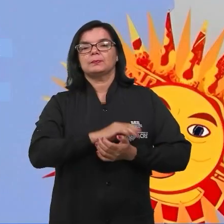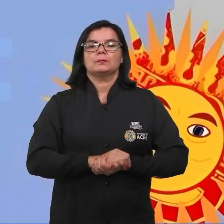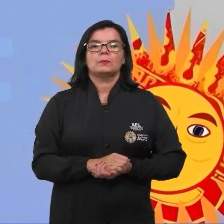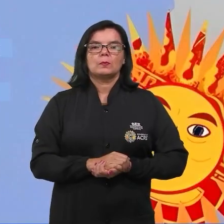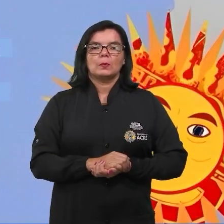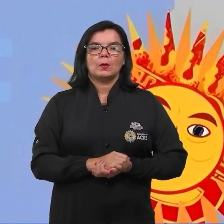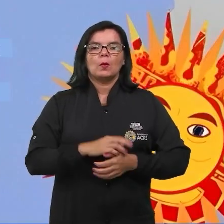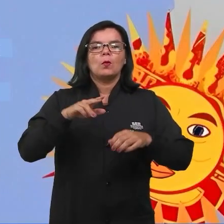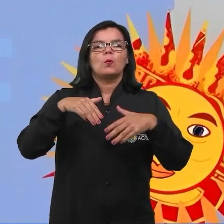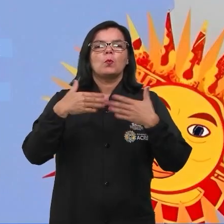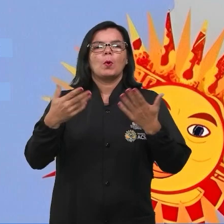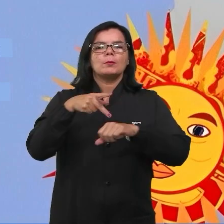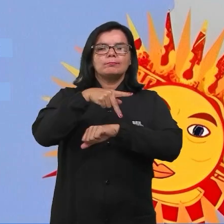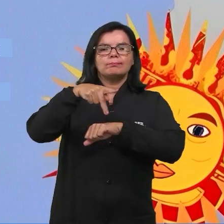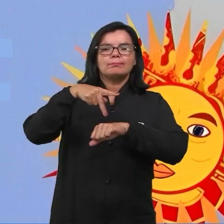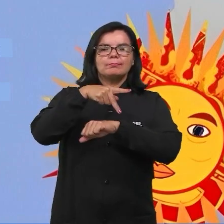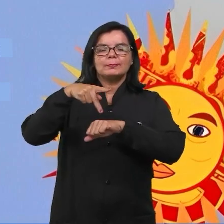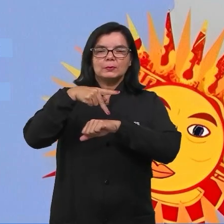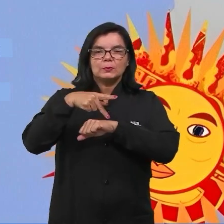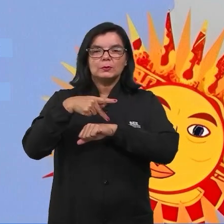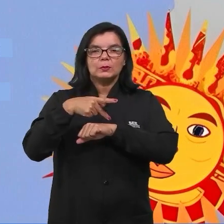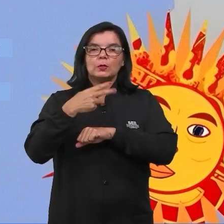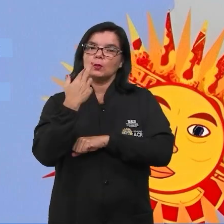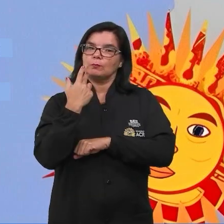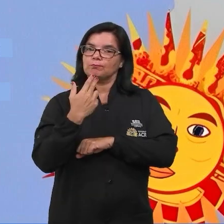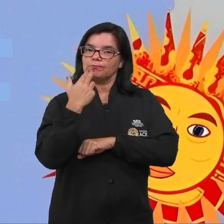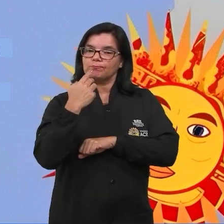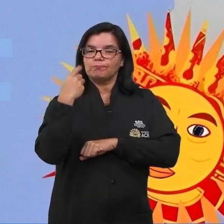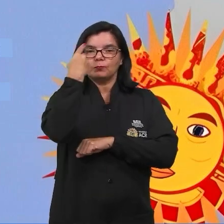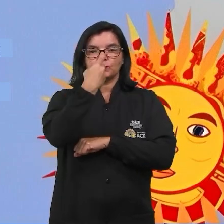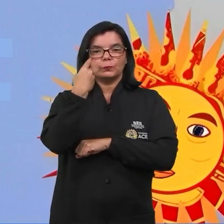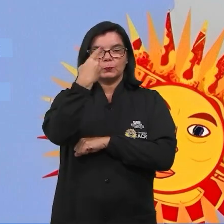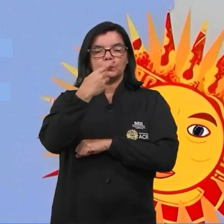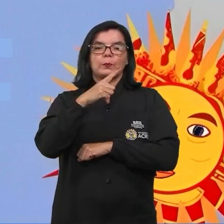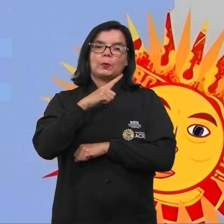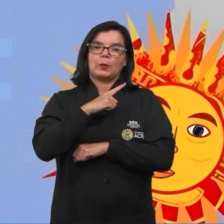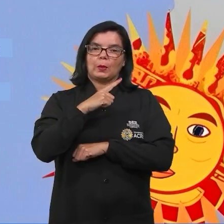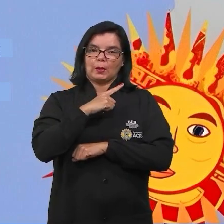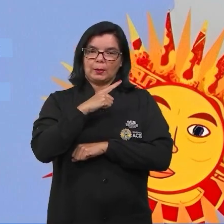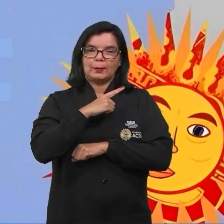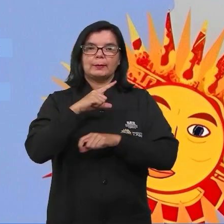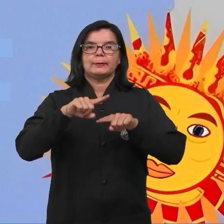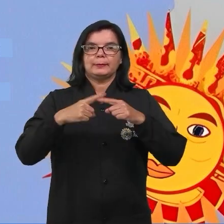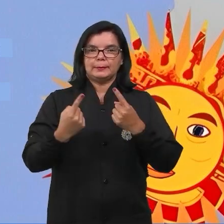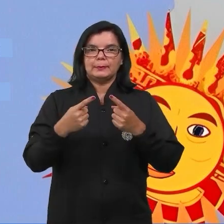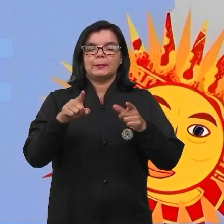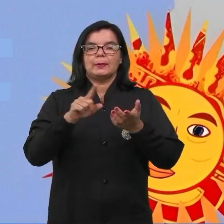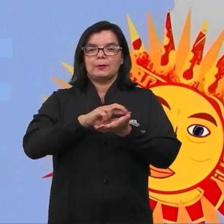¿Qué son los países hispanohablantes? Ahí tenemos en la pantalla